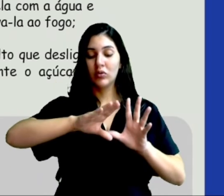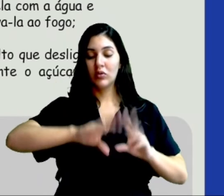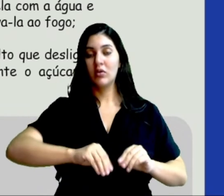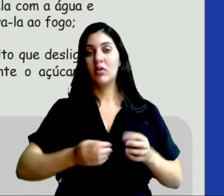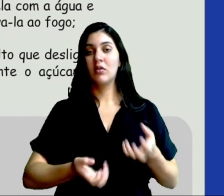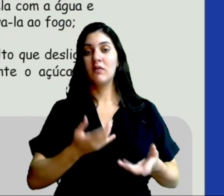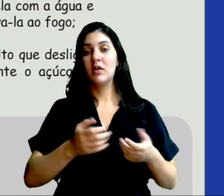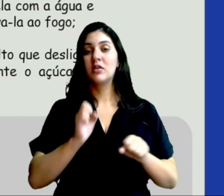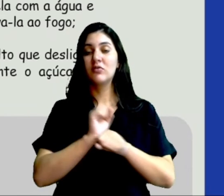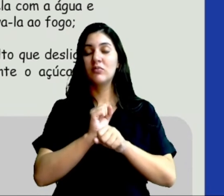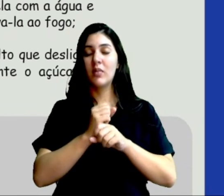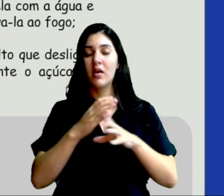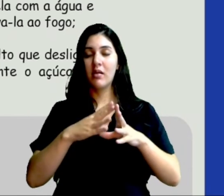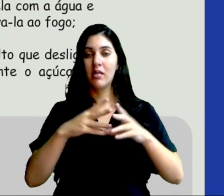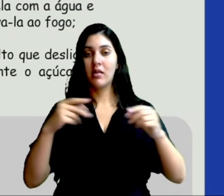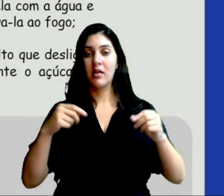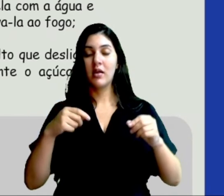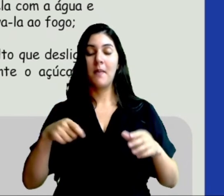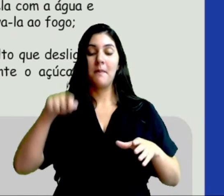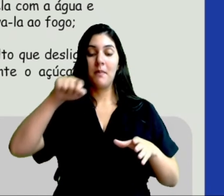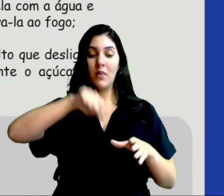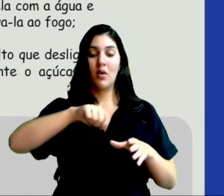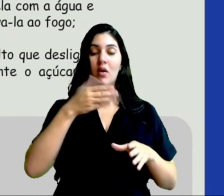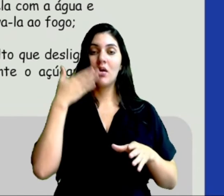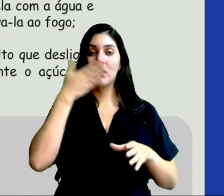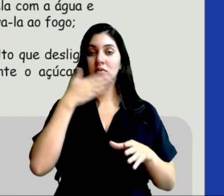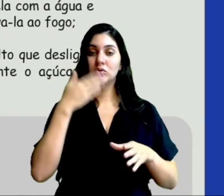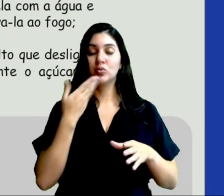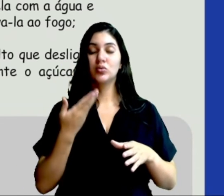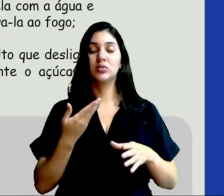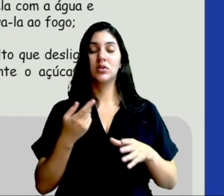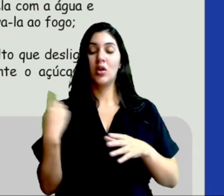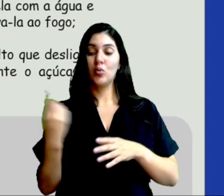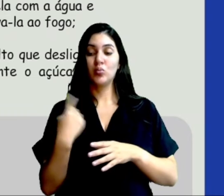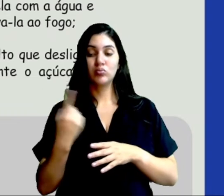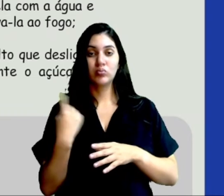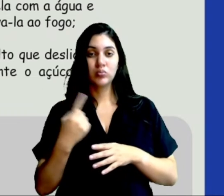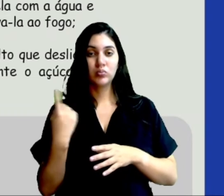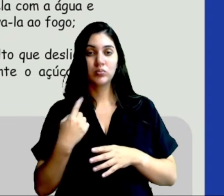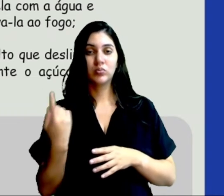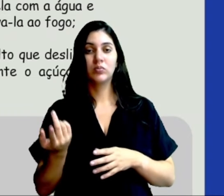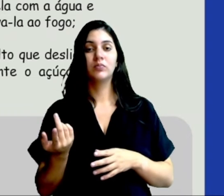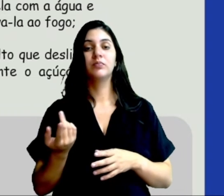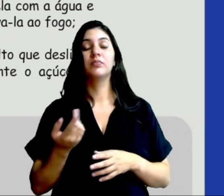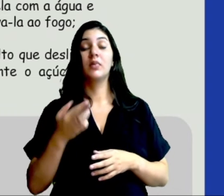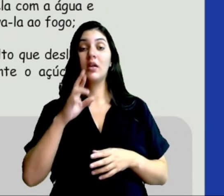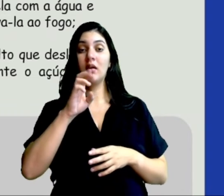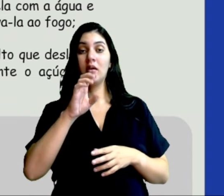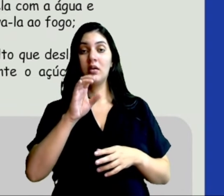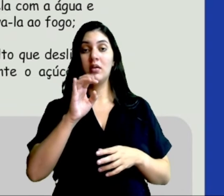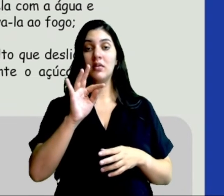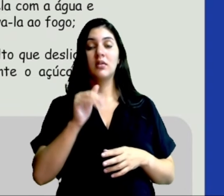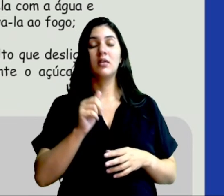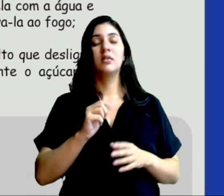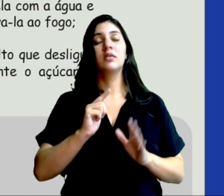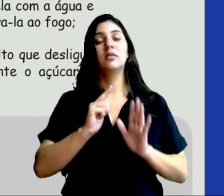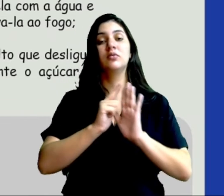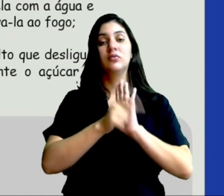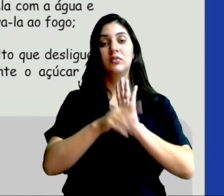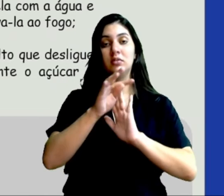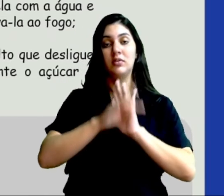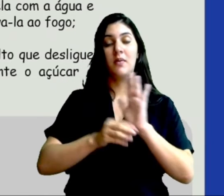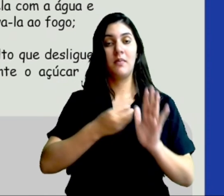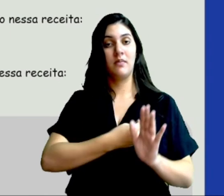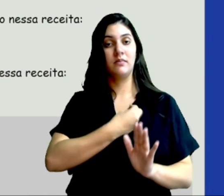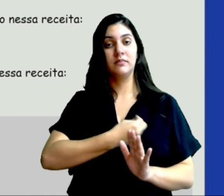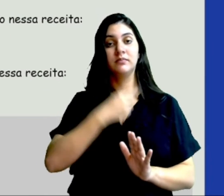esfriar, acrescente o açúcar e bata no liquidificador. Certo? Então aí a receita é um gênero textual bastante presente no